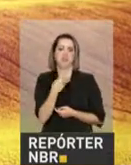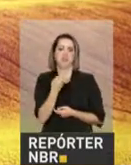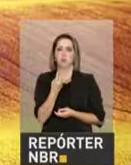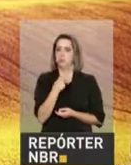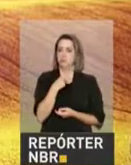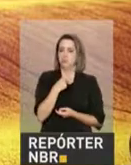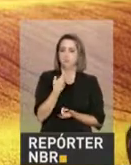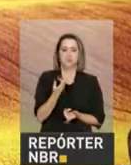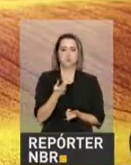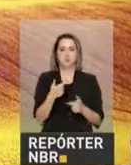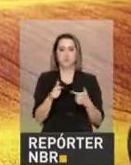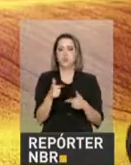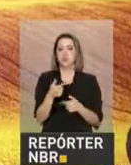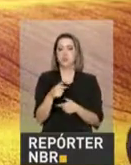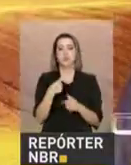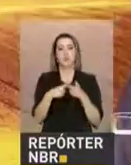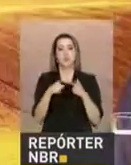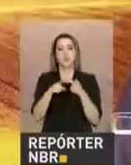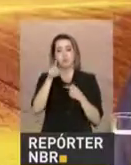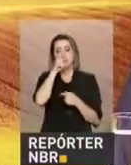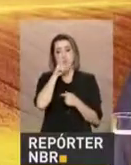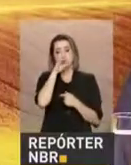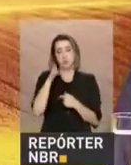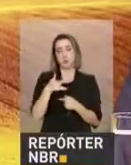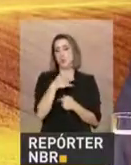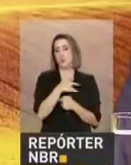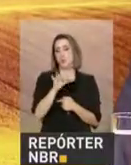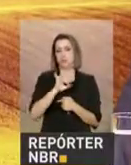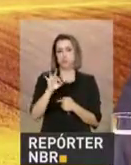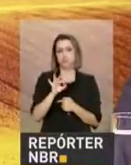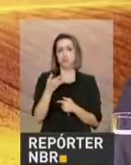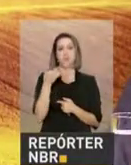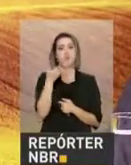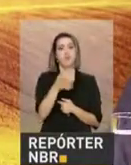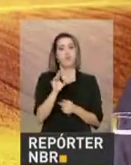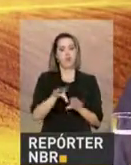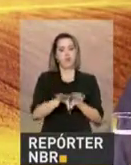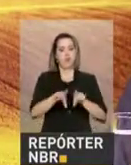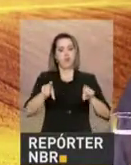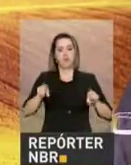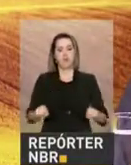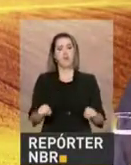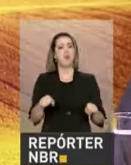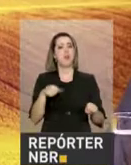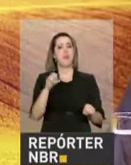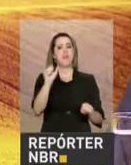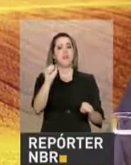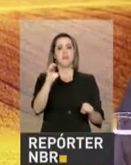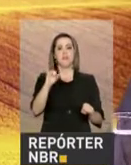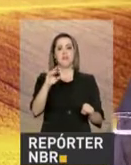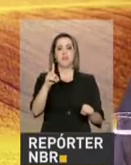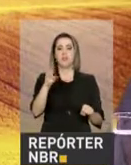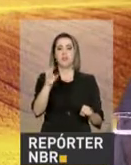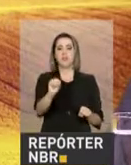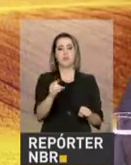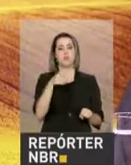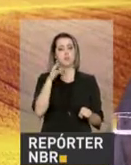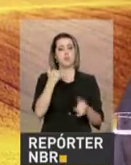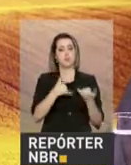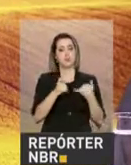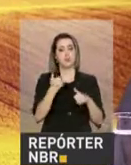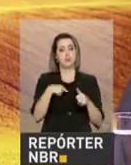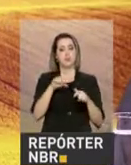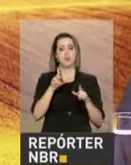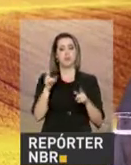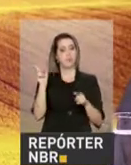saúde pública em nenhuma hipótese. Se refere a lotes de embutidos com ácido sórbico, um conservante que é proibido